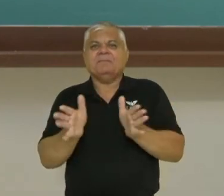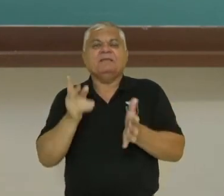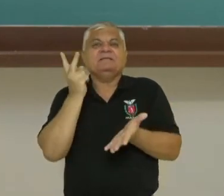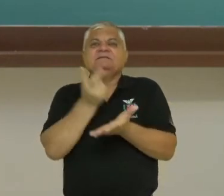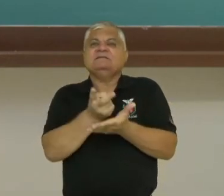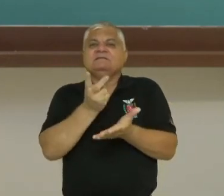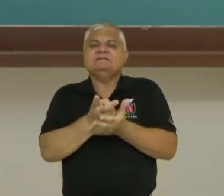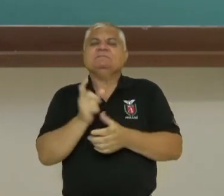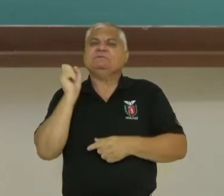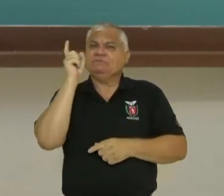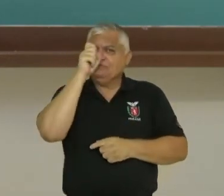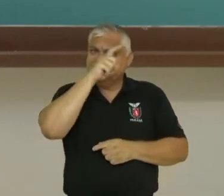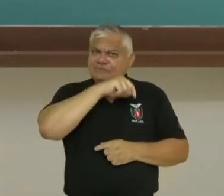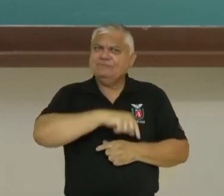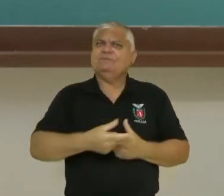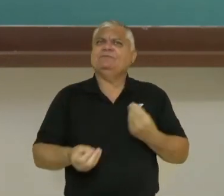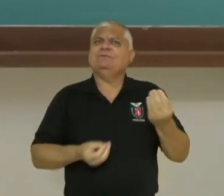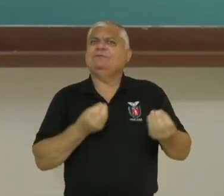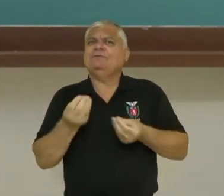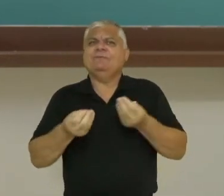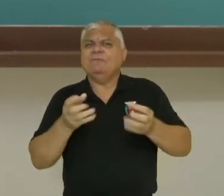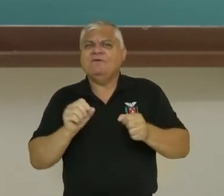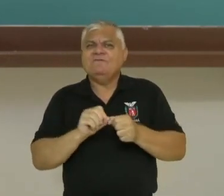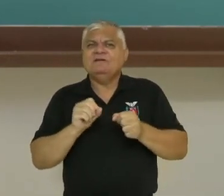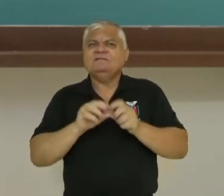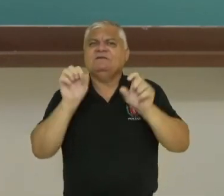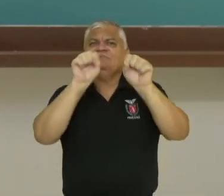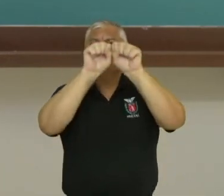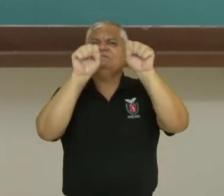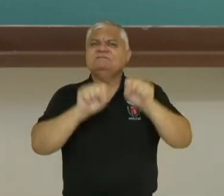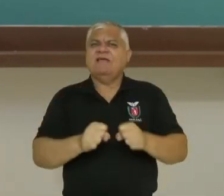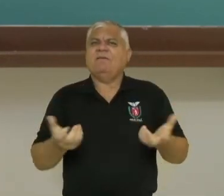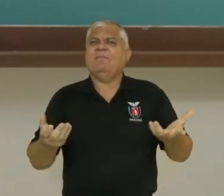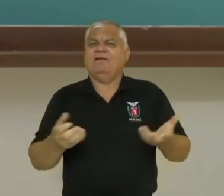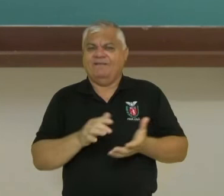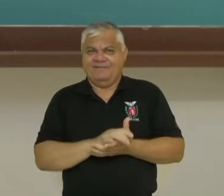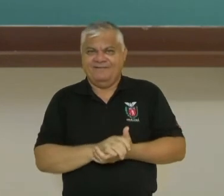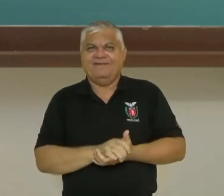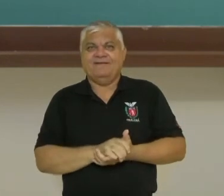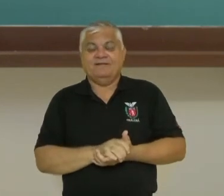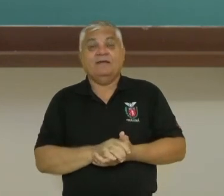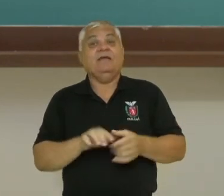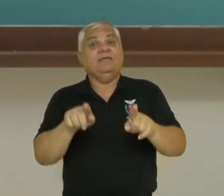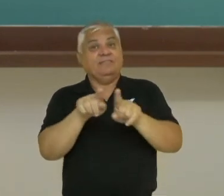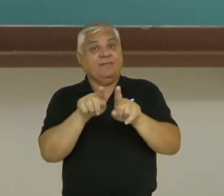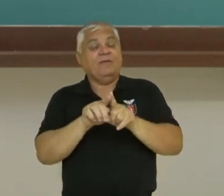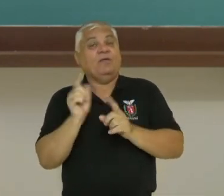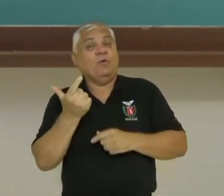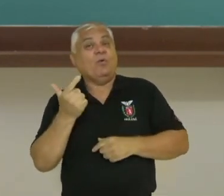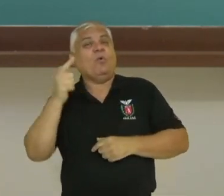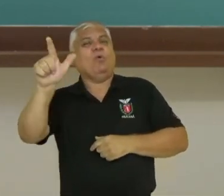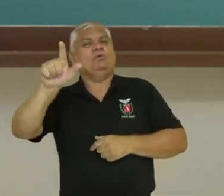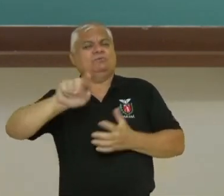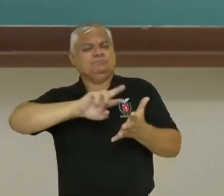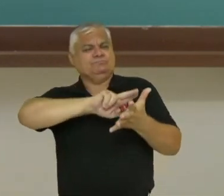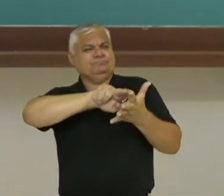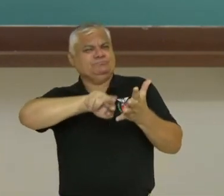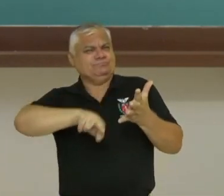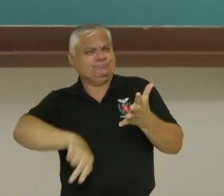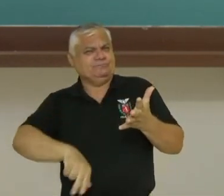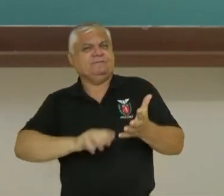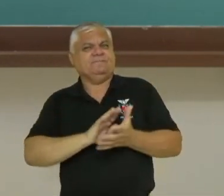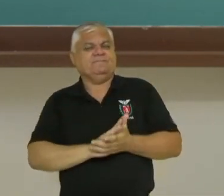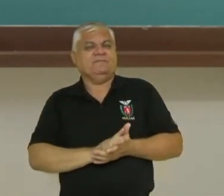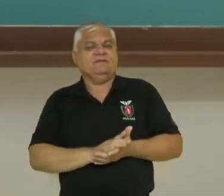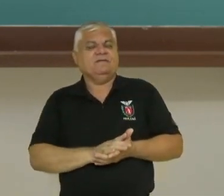gerando dificuldades para a implementação de um sistema como esses, além de outros diversos fatores.